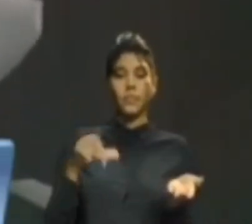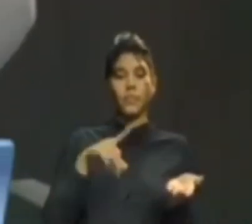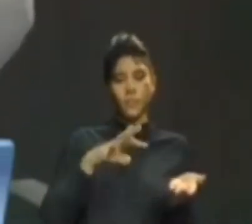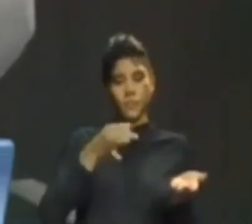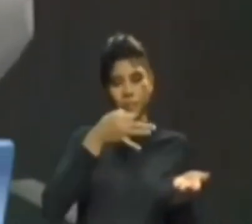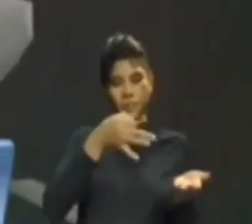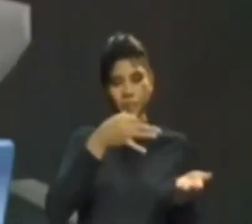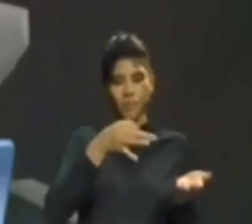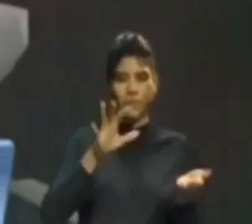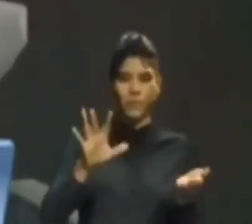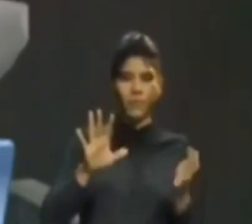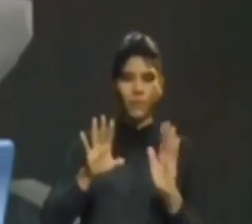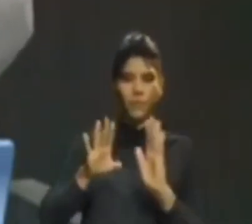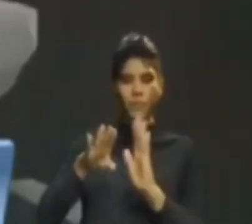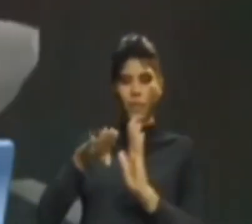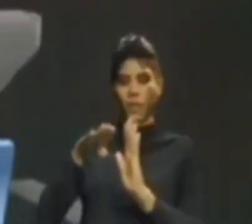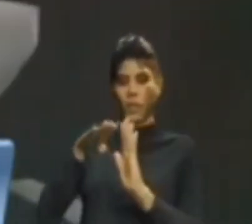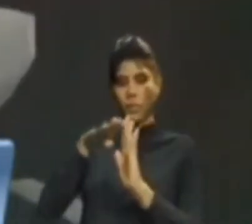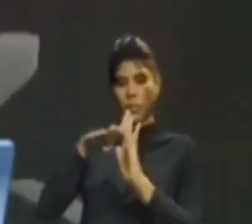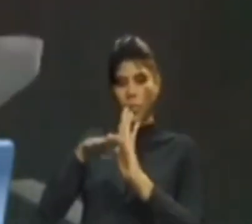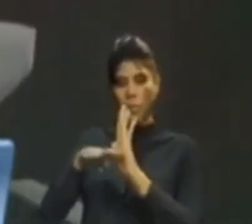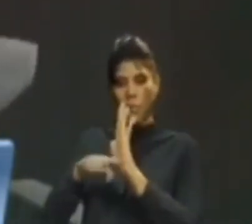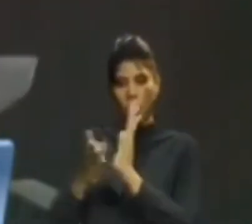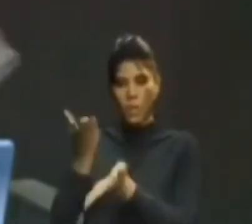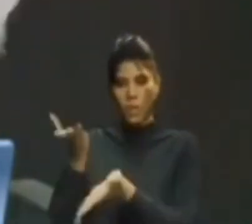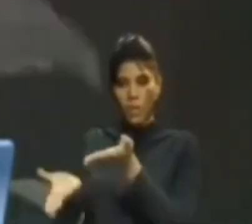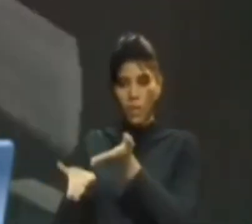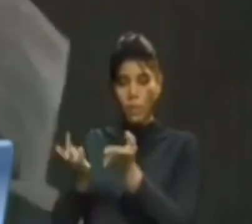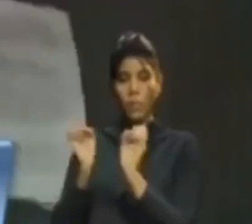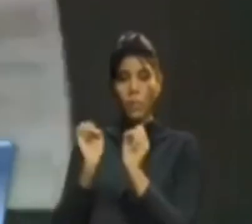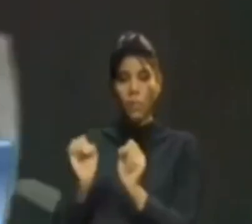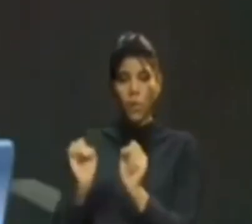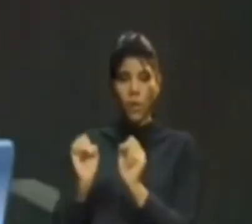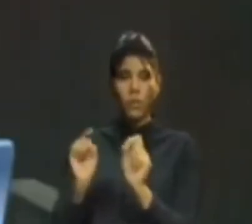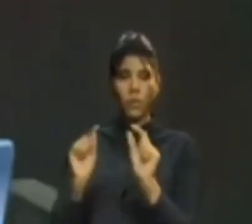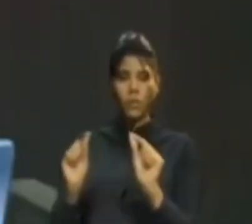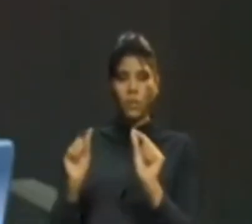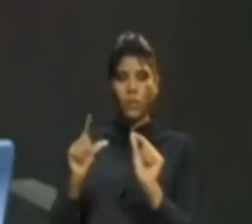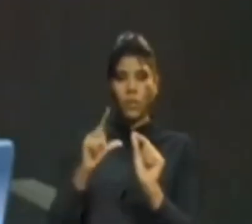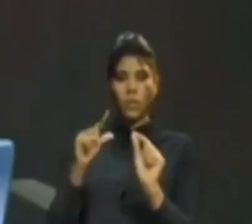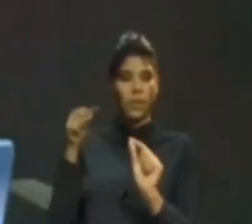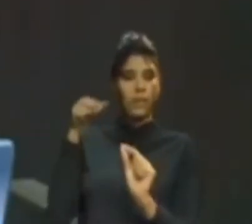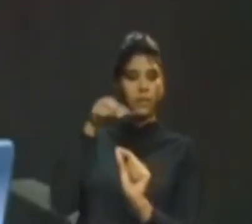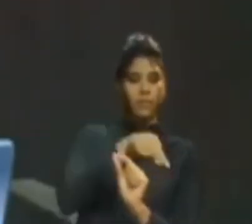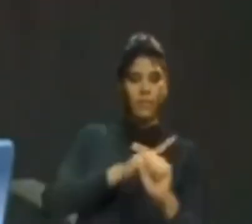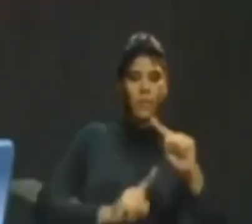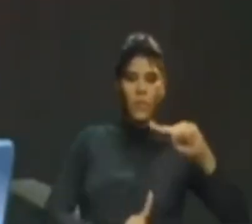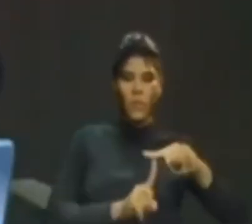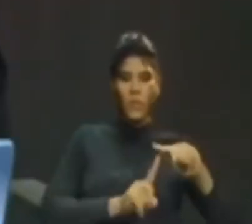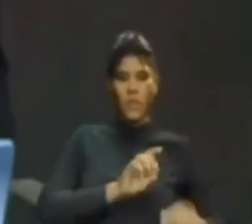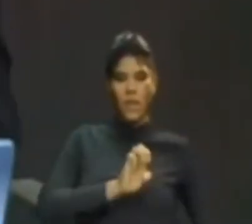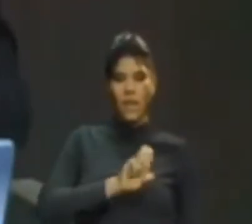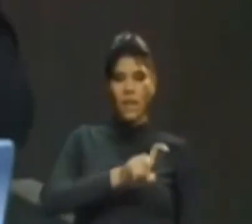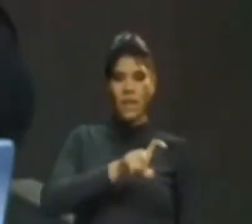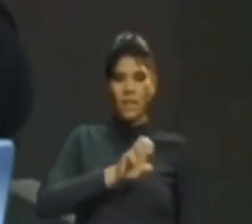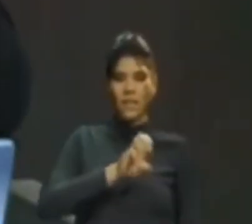que esse rol de procedimentos ele possa ser exemplificativo exatamente para permitir que a